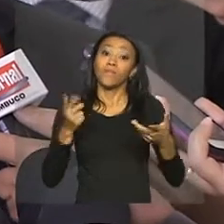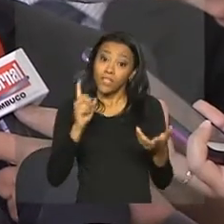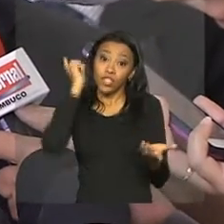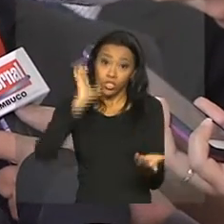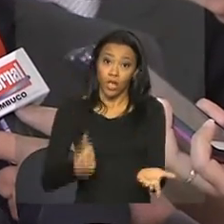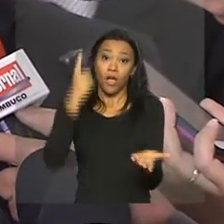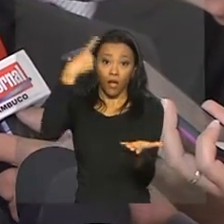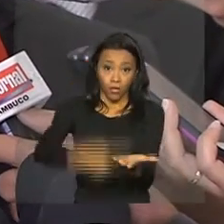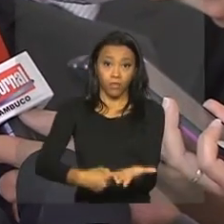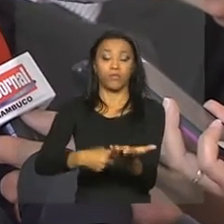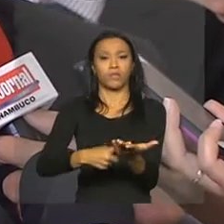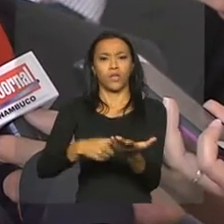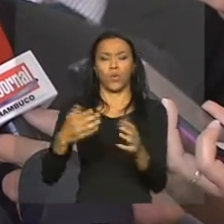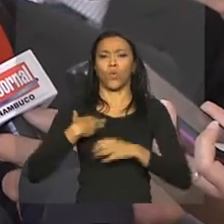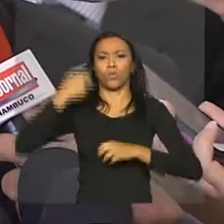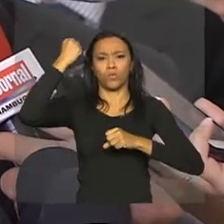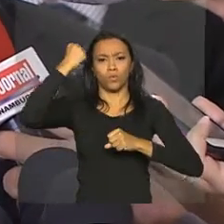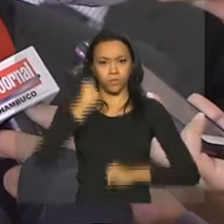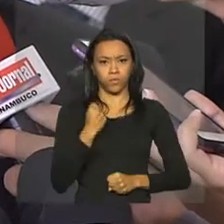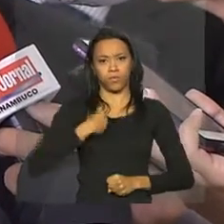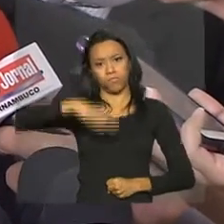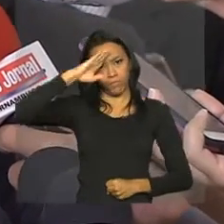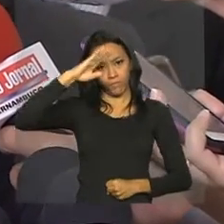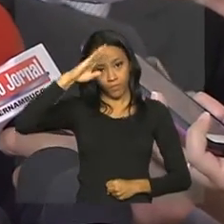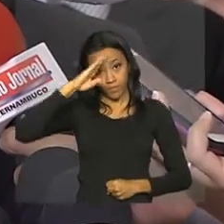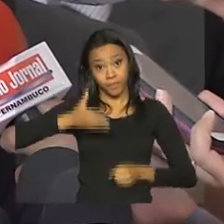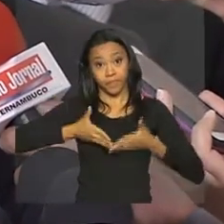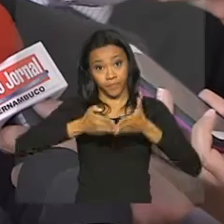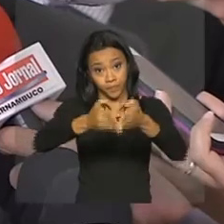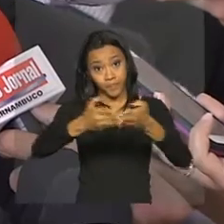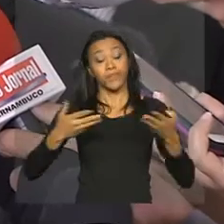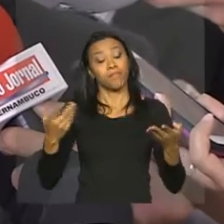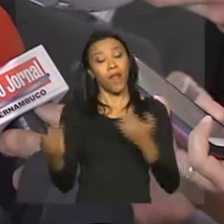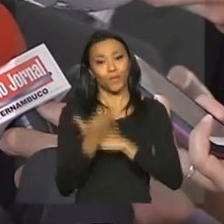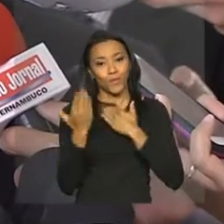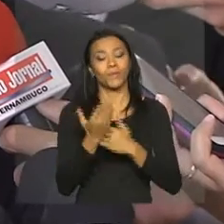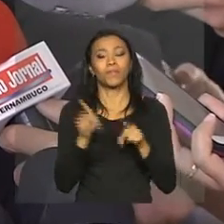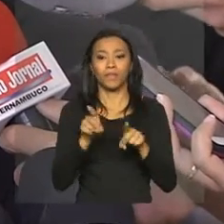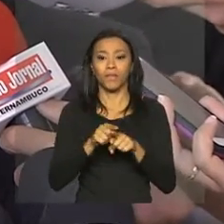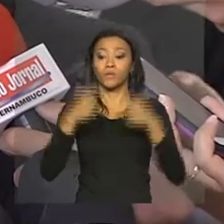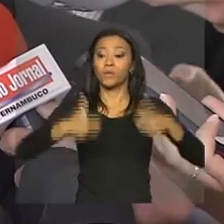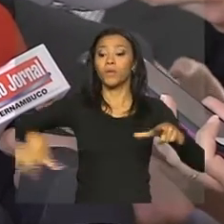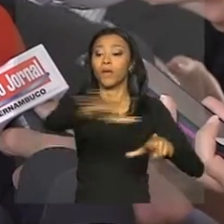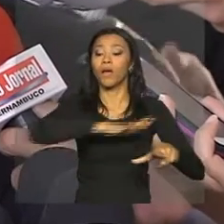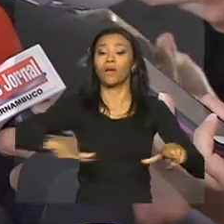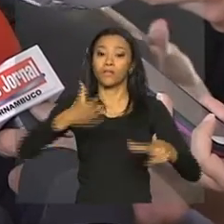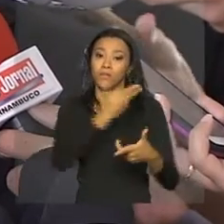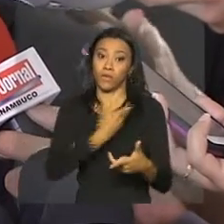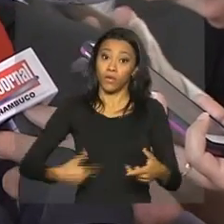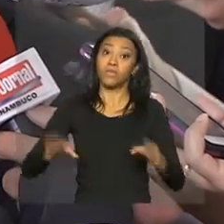marcadas com as forças amarrar as forças armadas para poder fazer esse combate das áreas públicas conscientização nas escolas